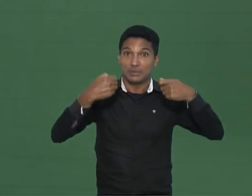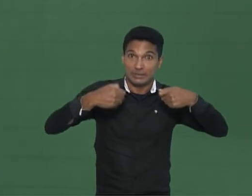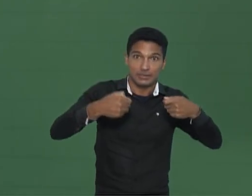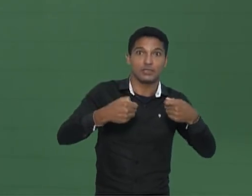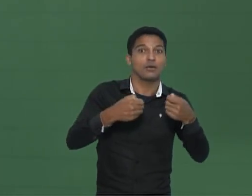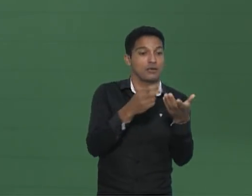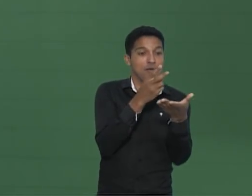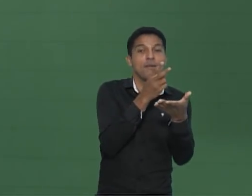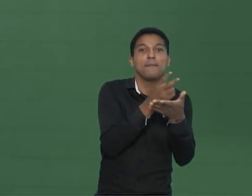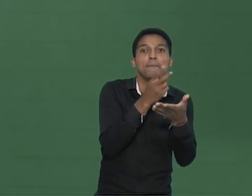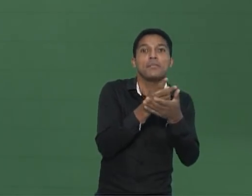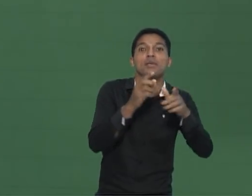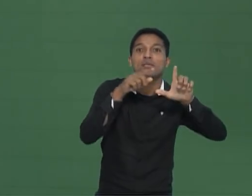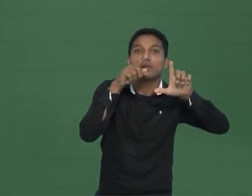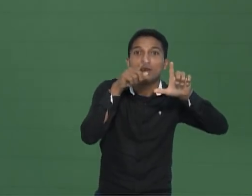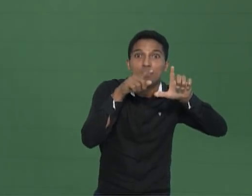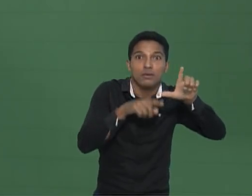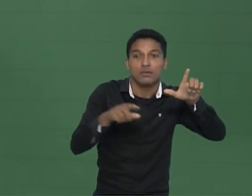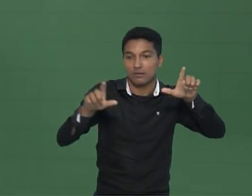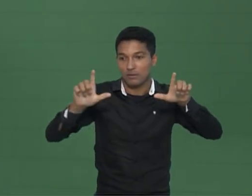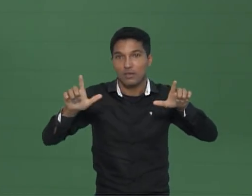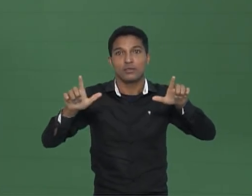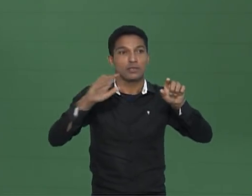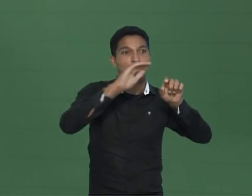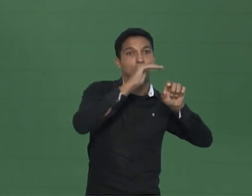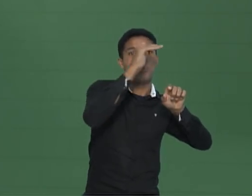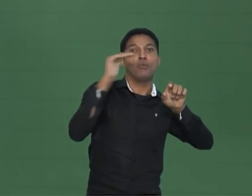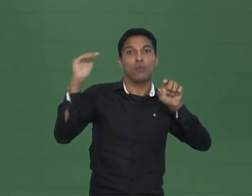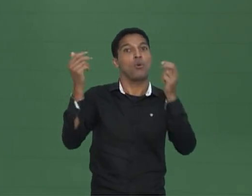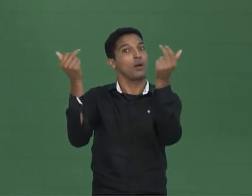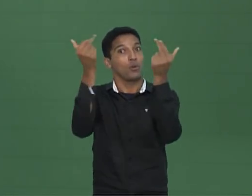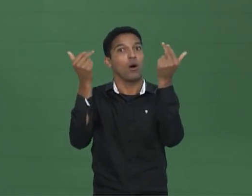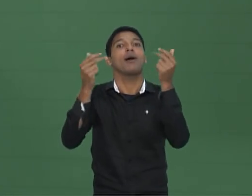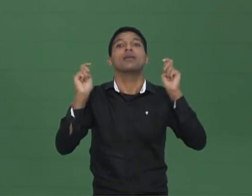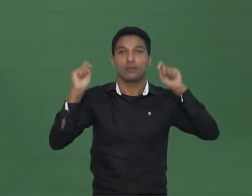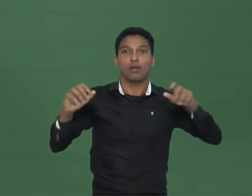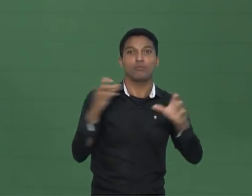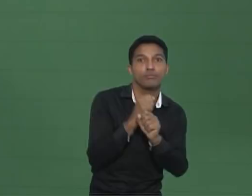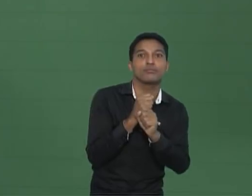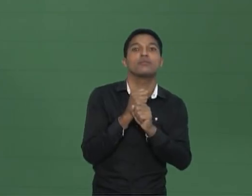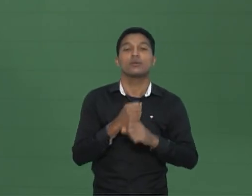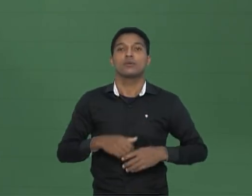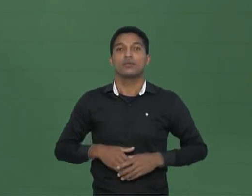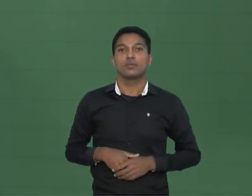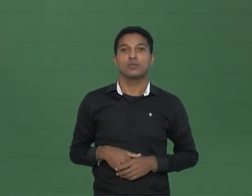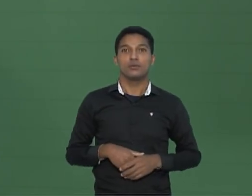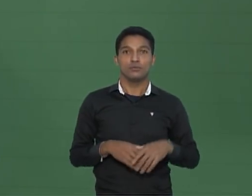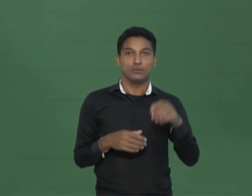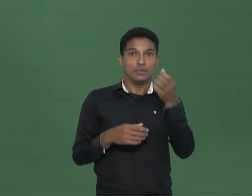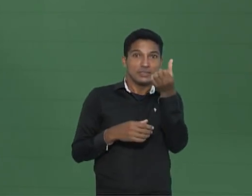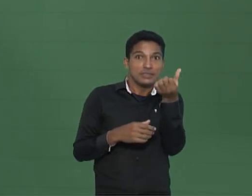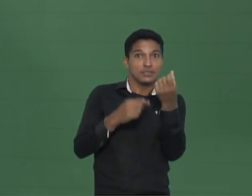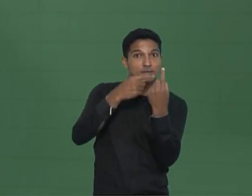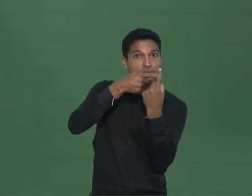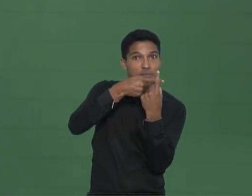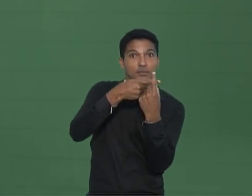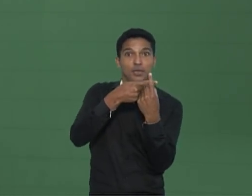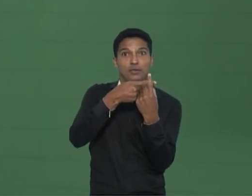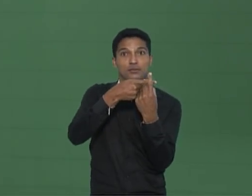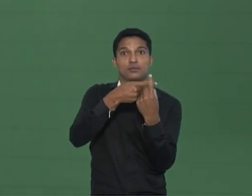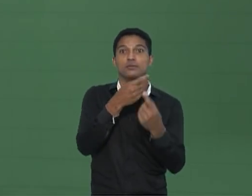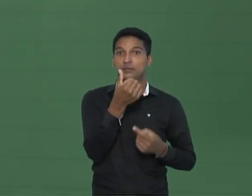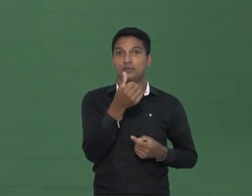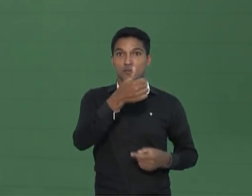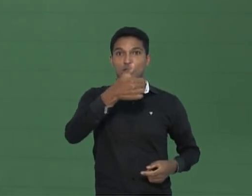letra e com expoente igual. Então aqui é x1, x1. 6 mais 6, 12. E